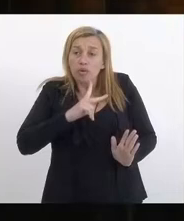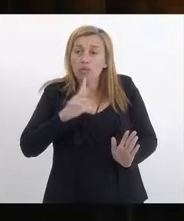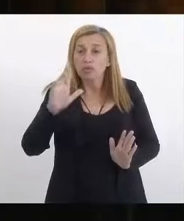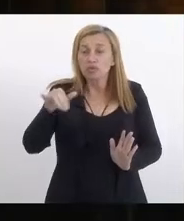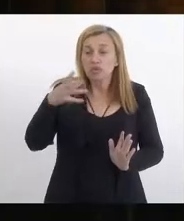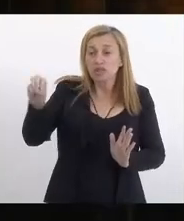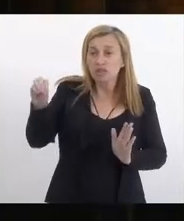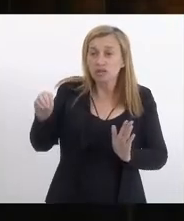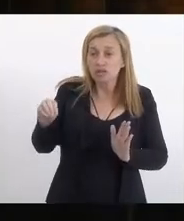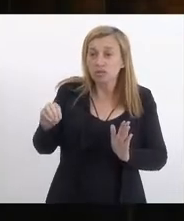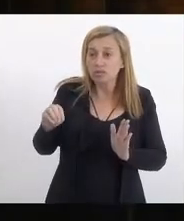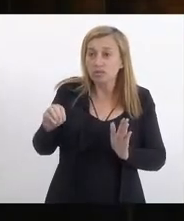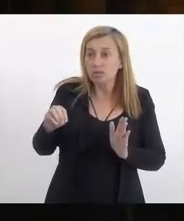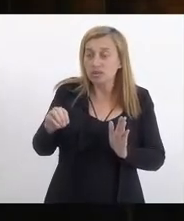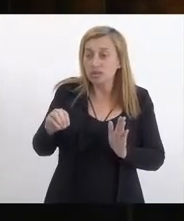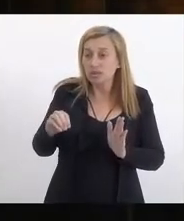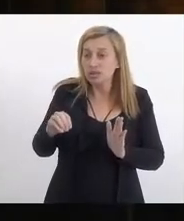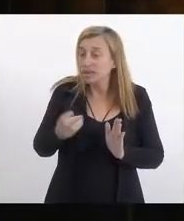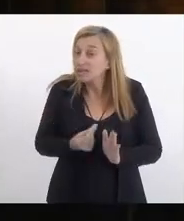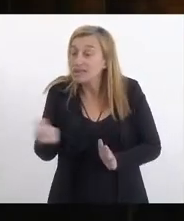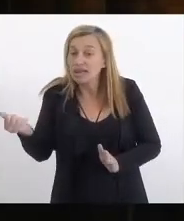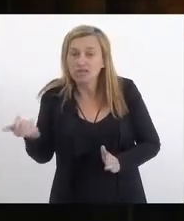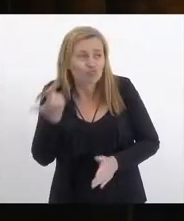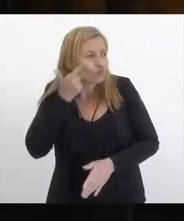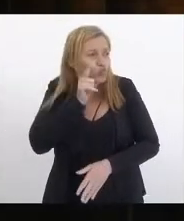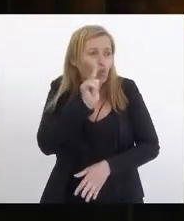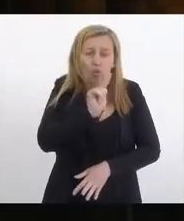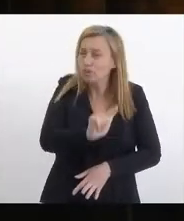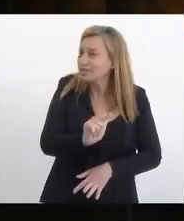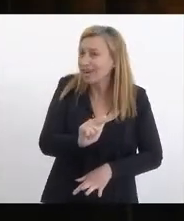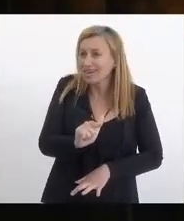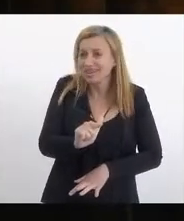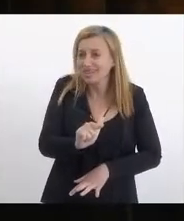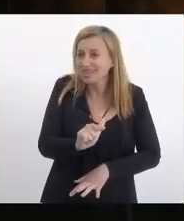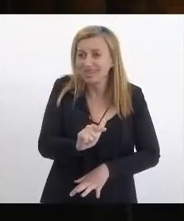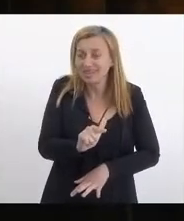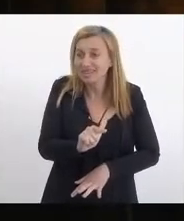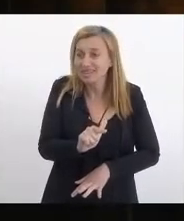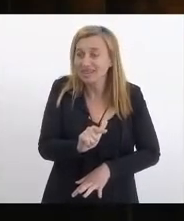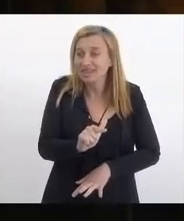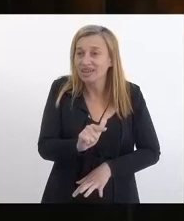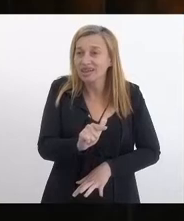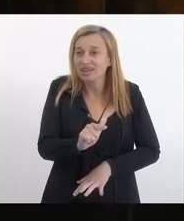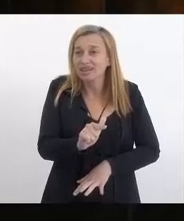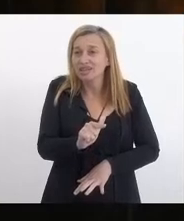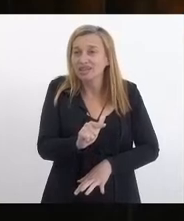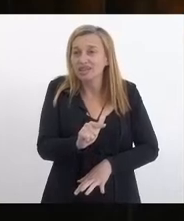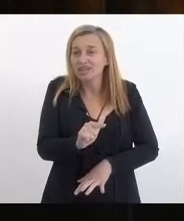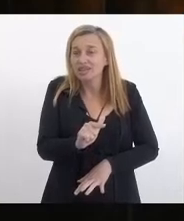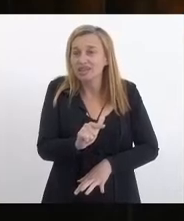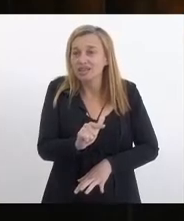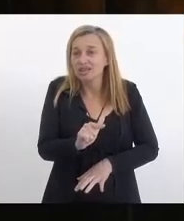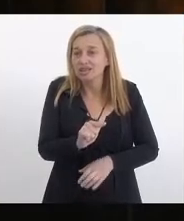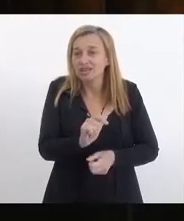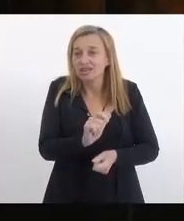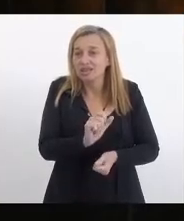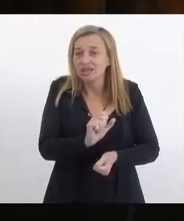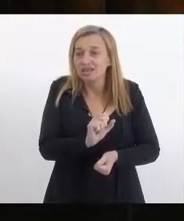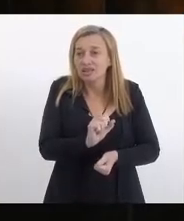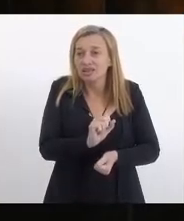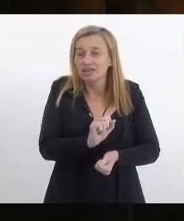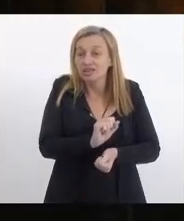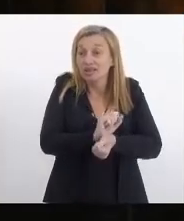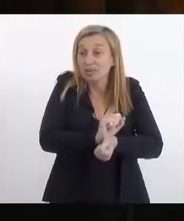dele, porque não consegue ficar sob as amarras do que